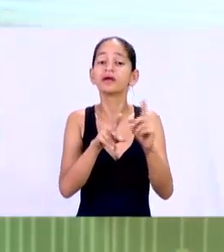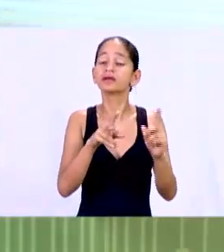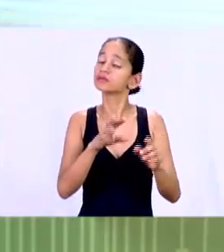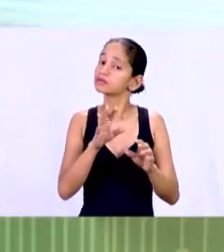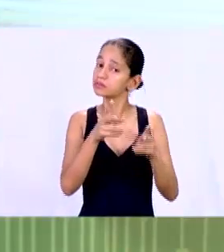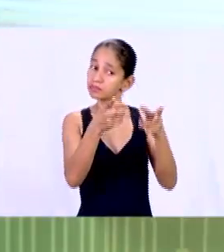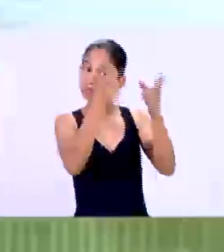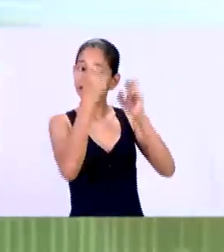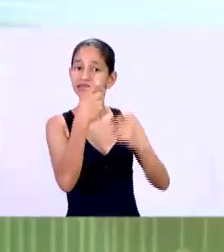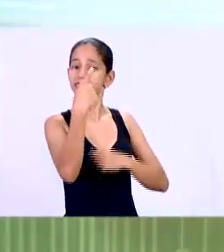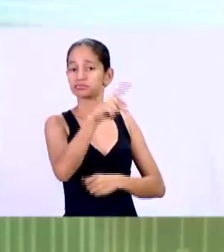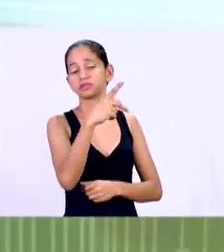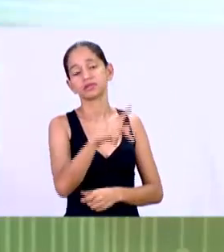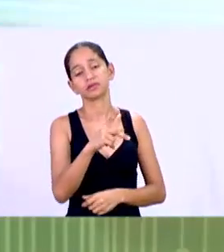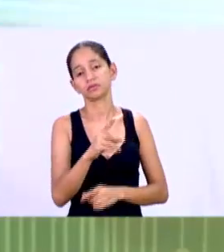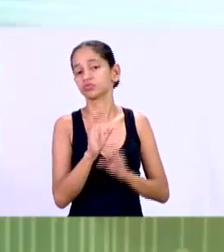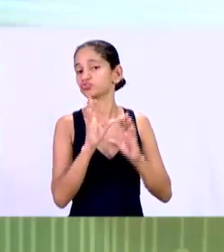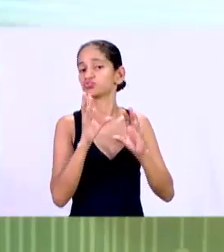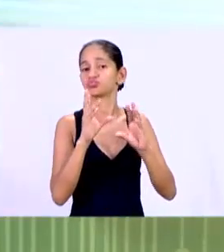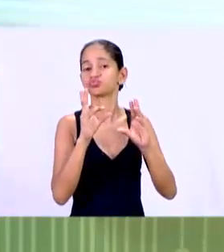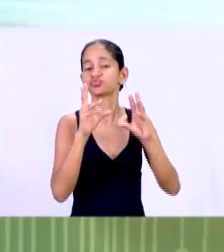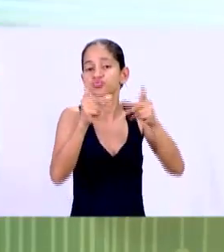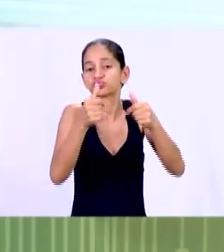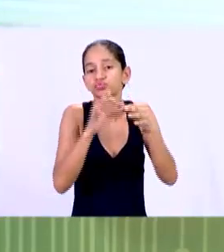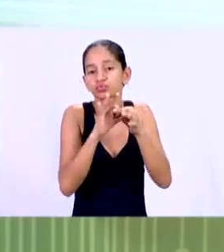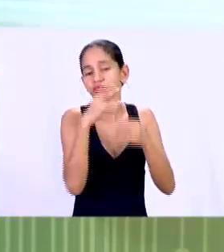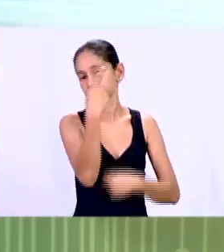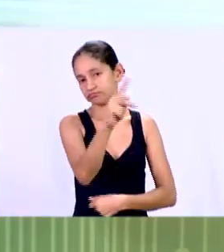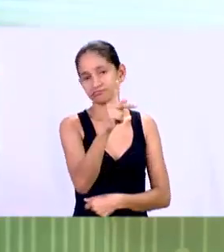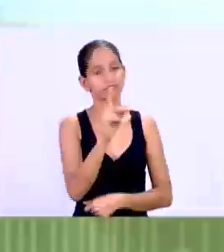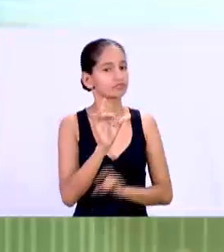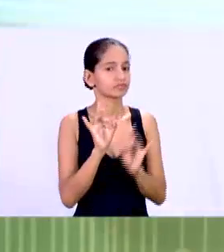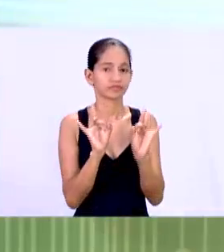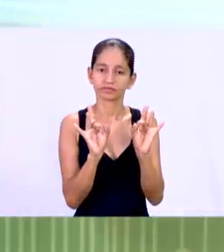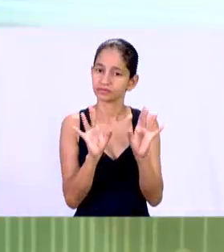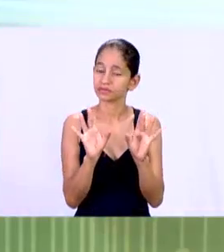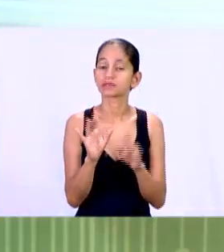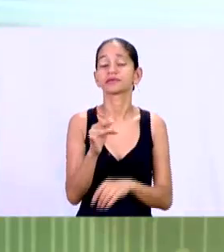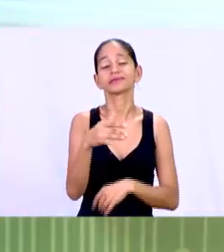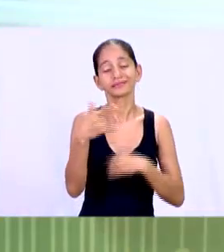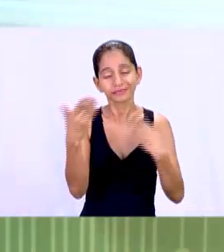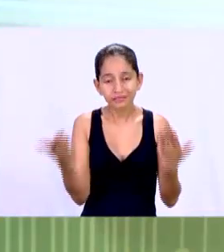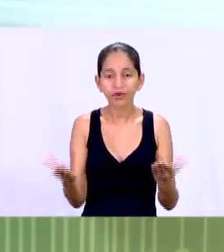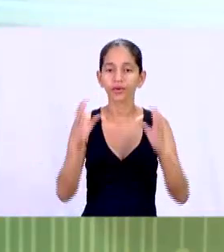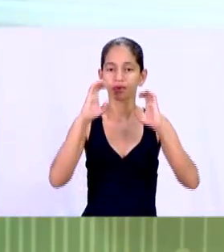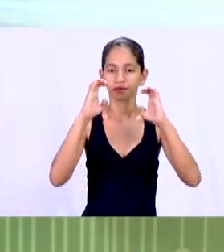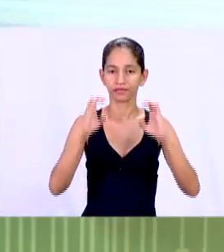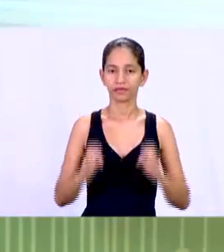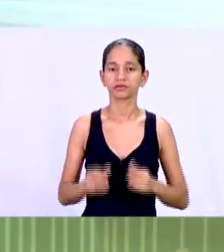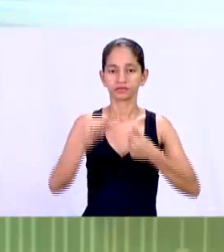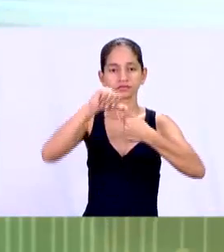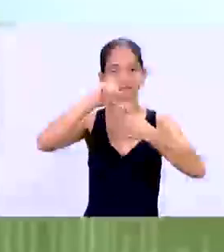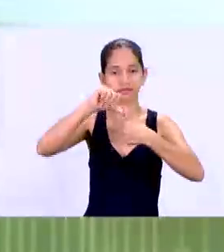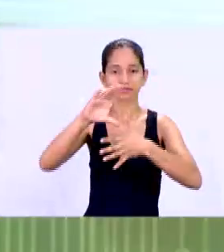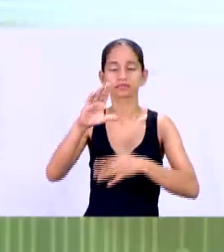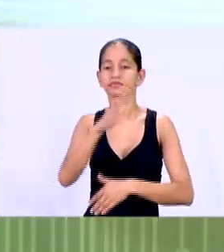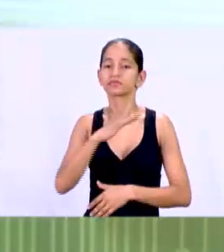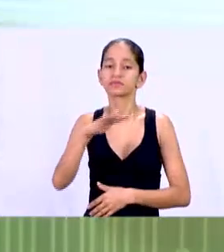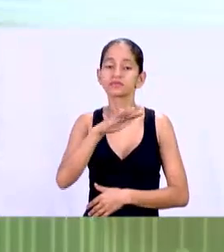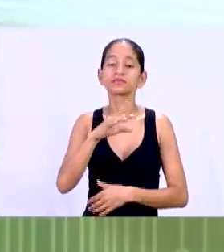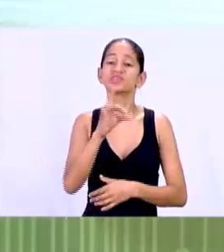em uma sociedade excludente, de muita exclusão. E essa ética latino-americana, ela justamente traz